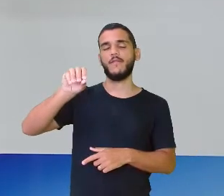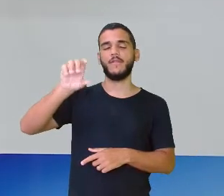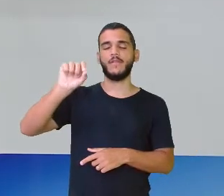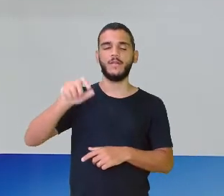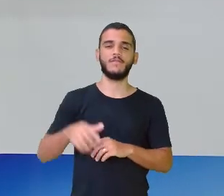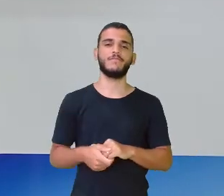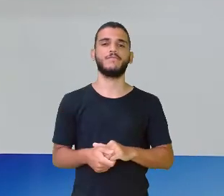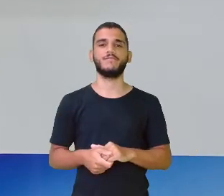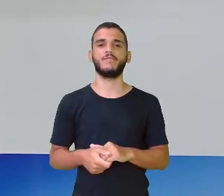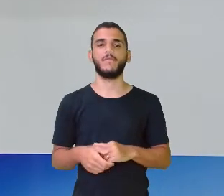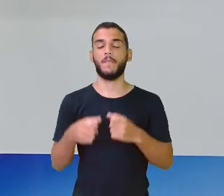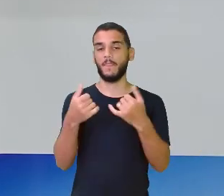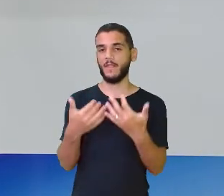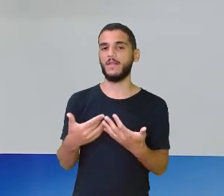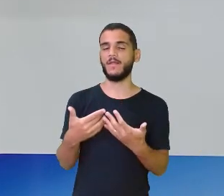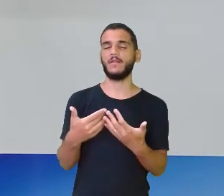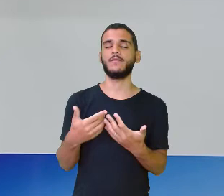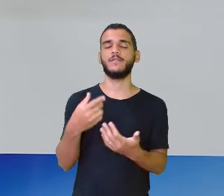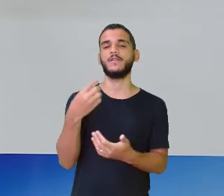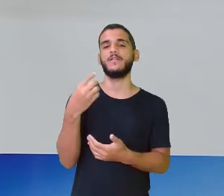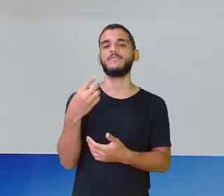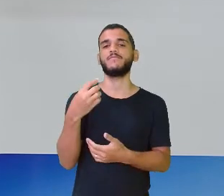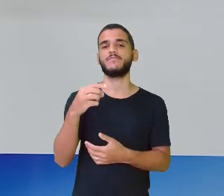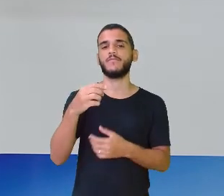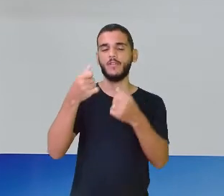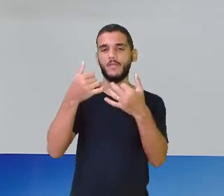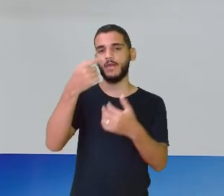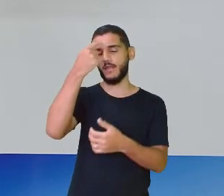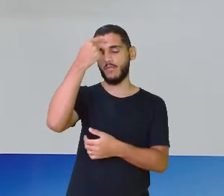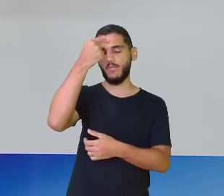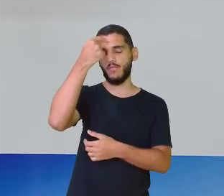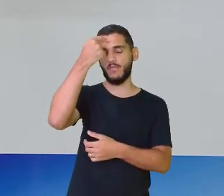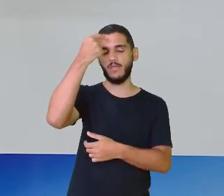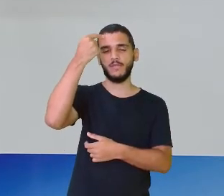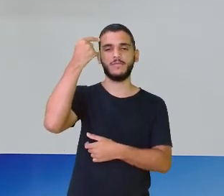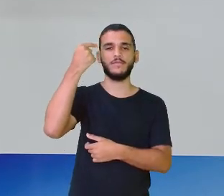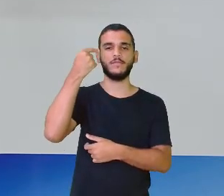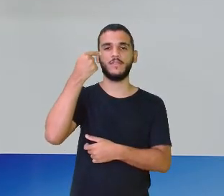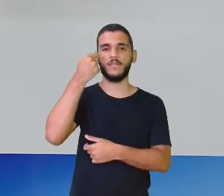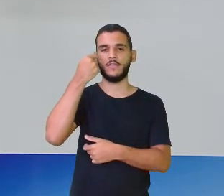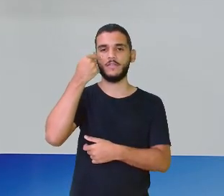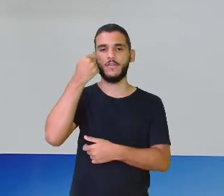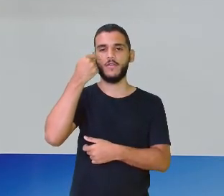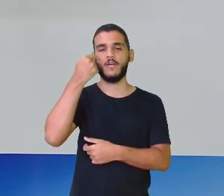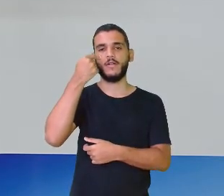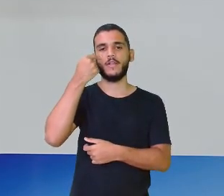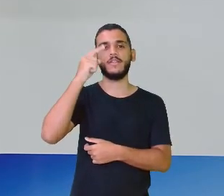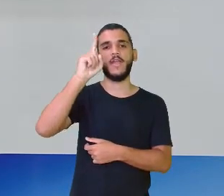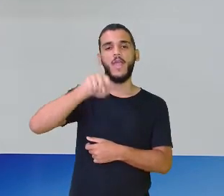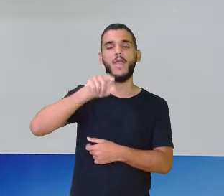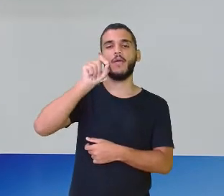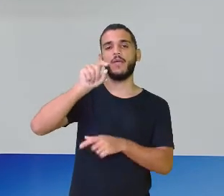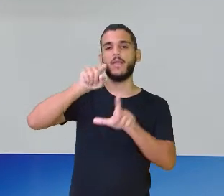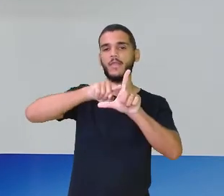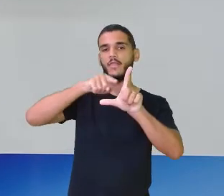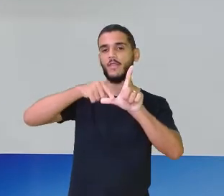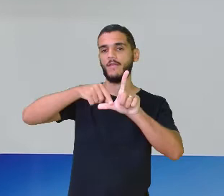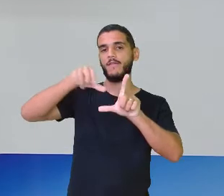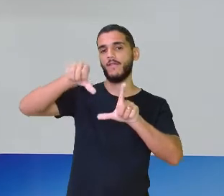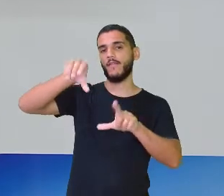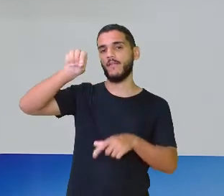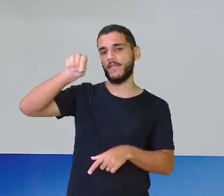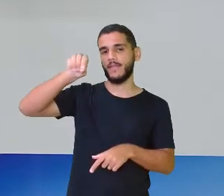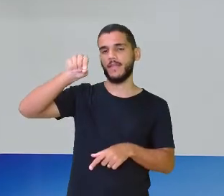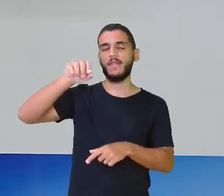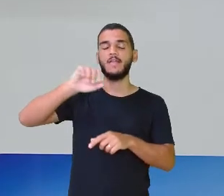que às 3 horas o ângulo é reto. Se eu tenho 1 hora a menos, 2 horas. É